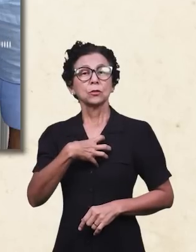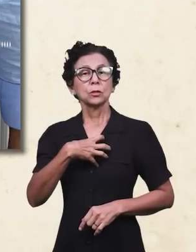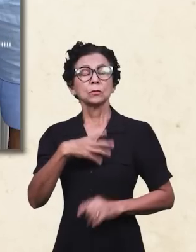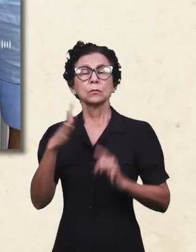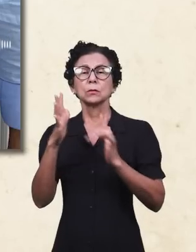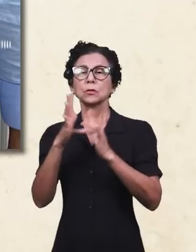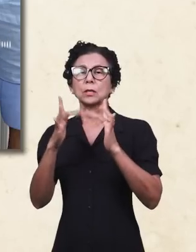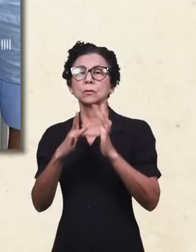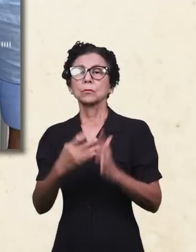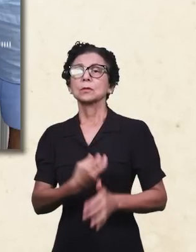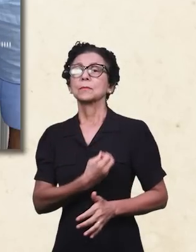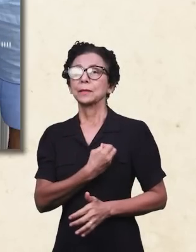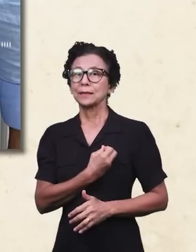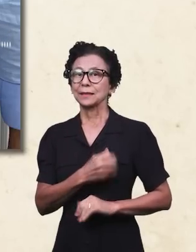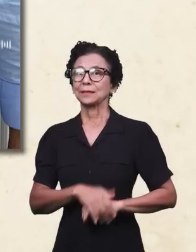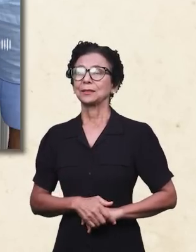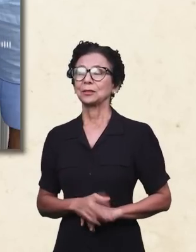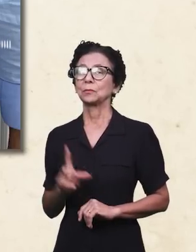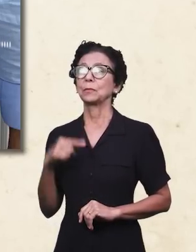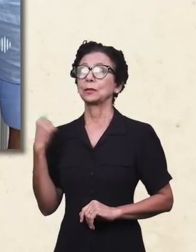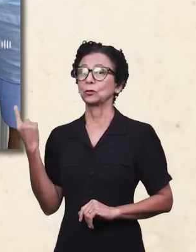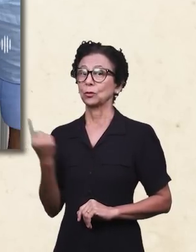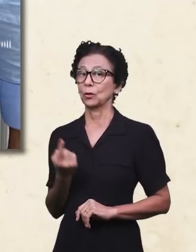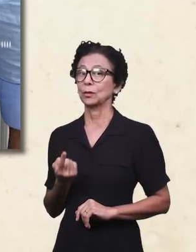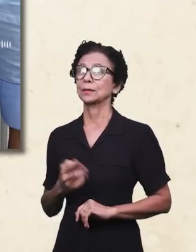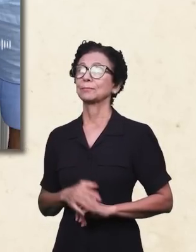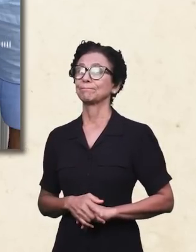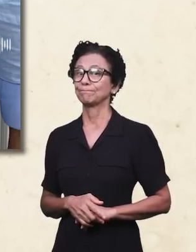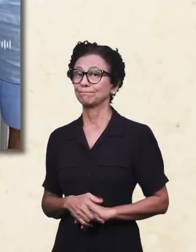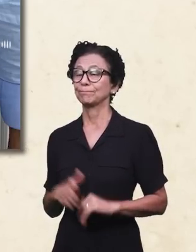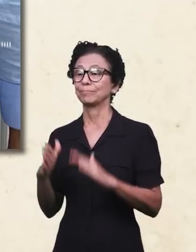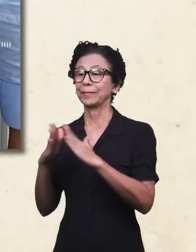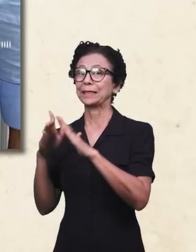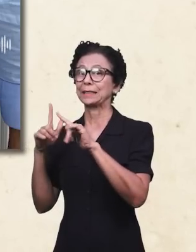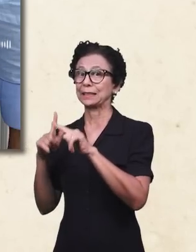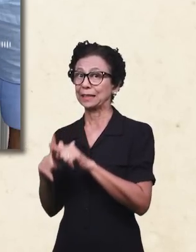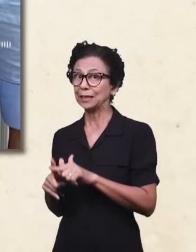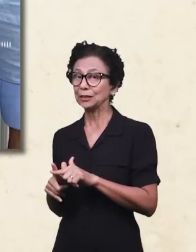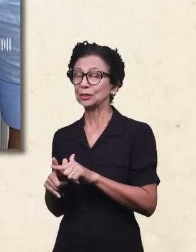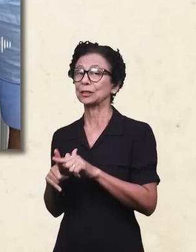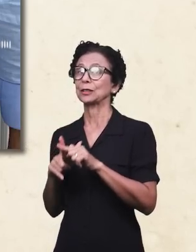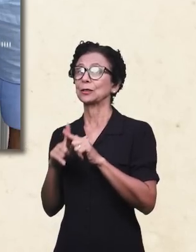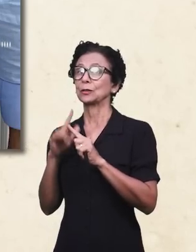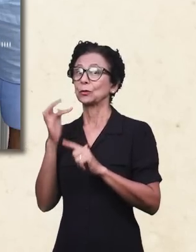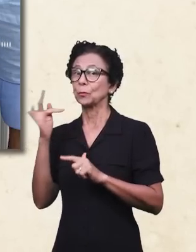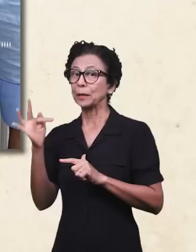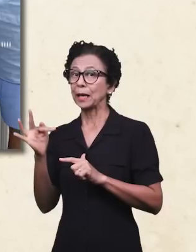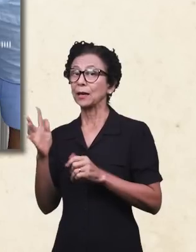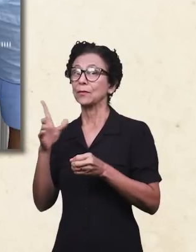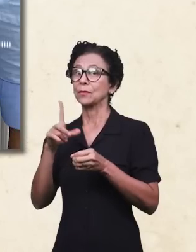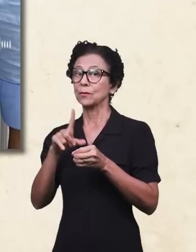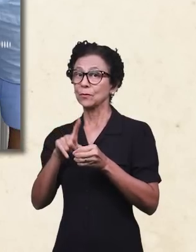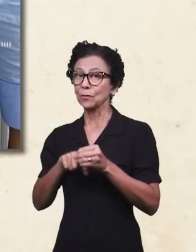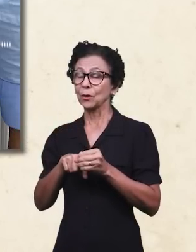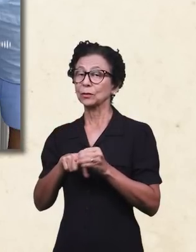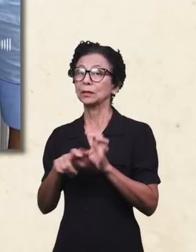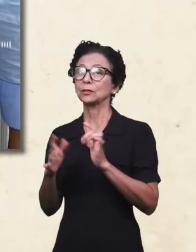igreja do tempo do breve. Sabemos que essas coisas são, na verdade, o princípio das